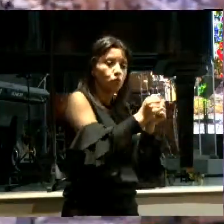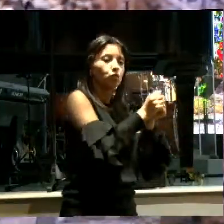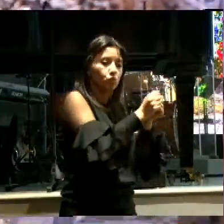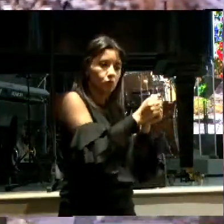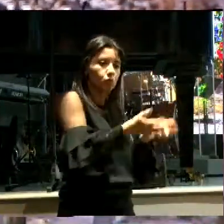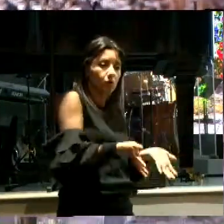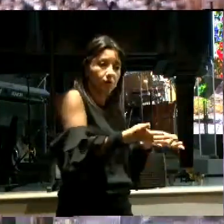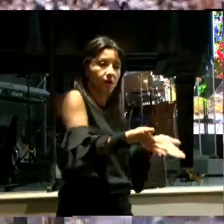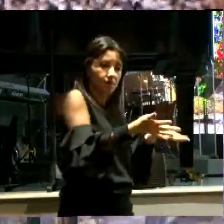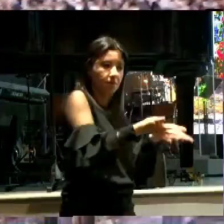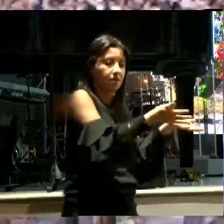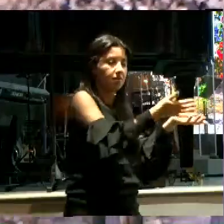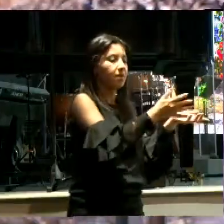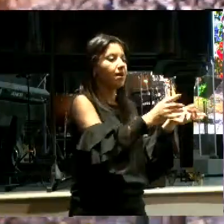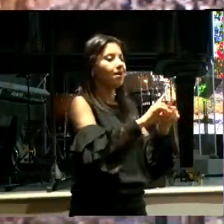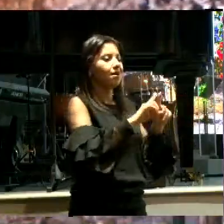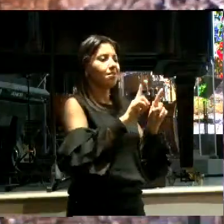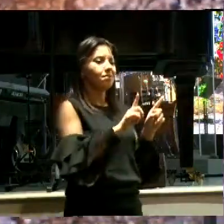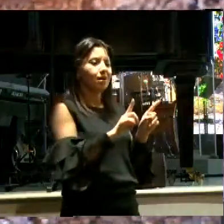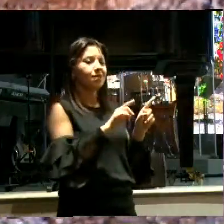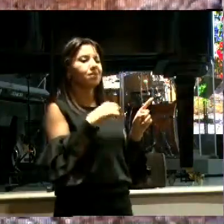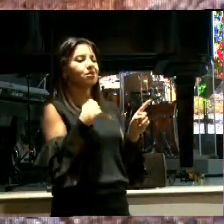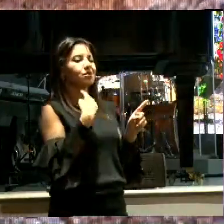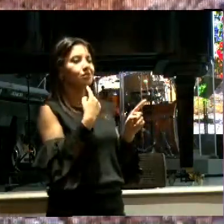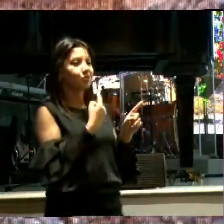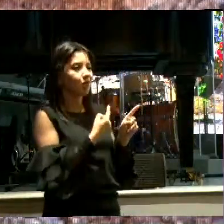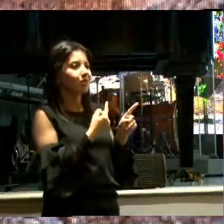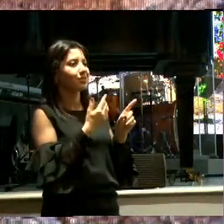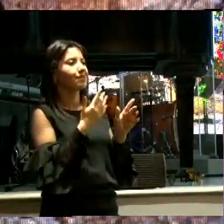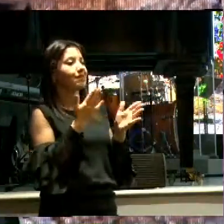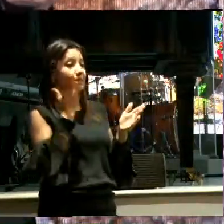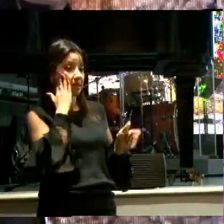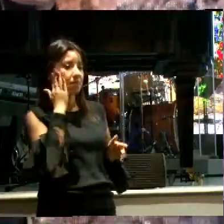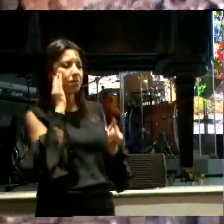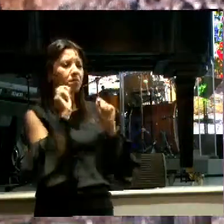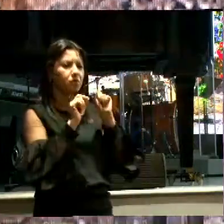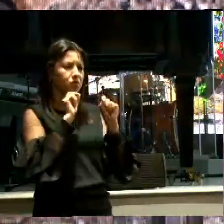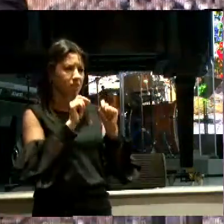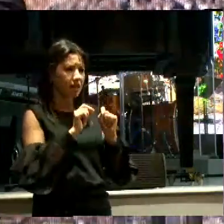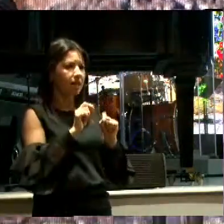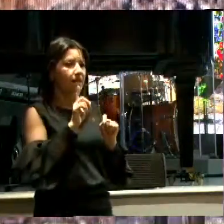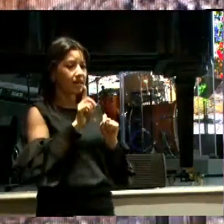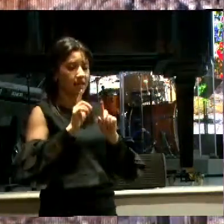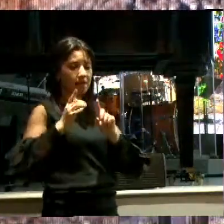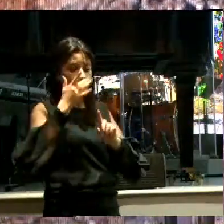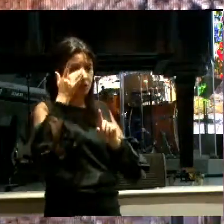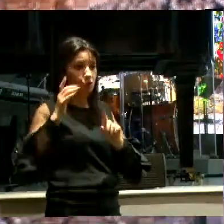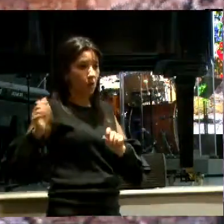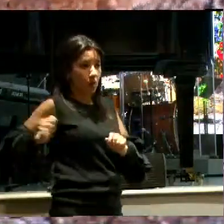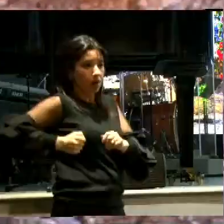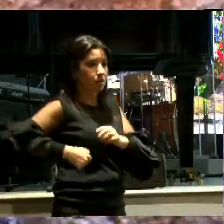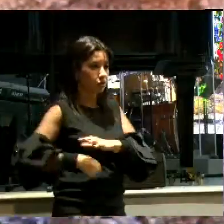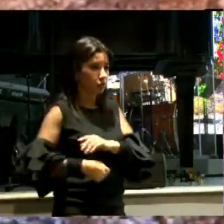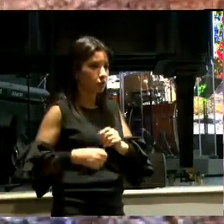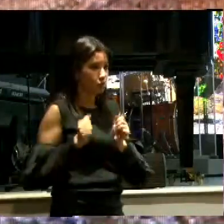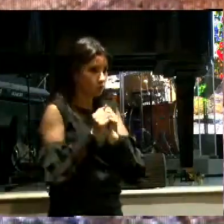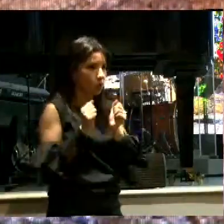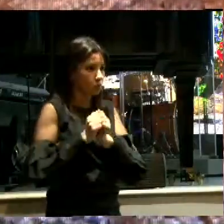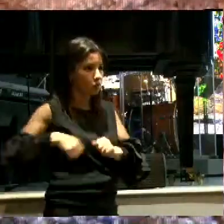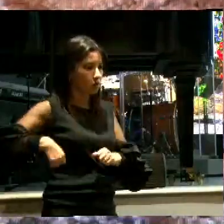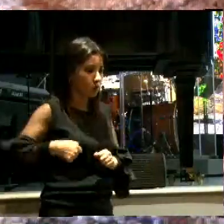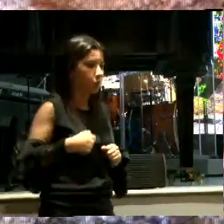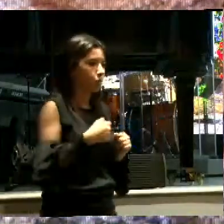bem sabemos que hoje em dia a companhia nos diz muito. Quando nós decidimos andar com pessoas